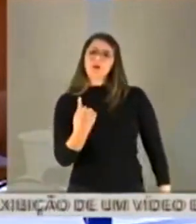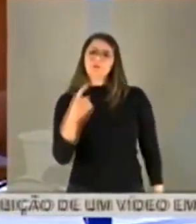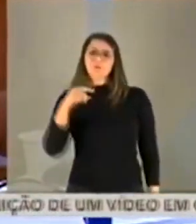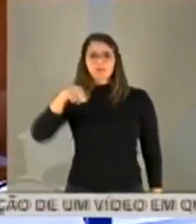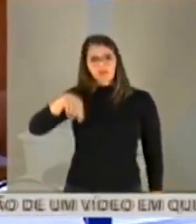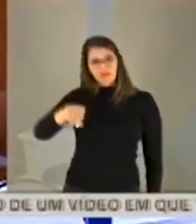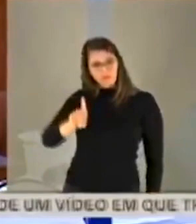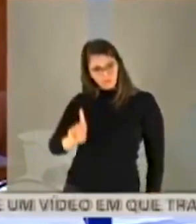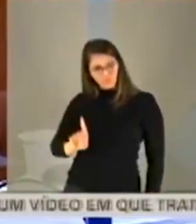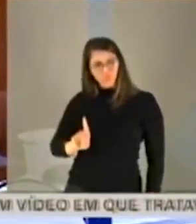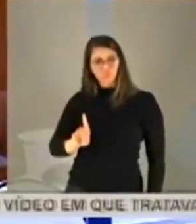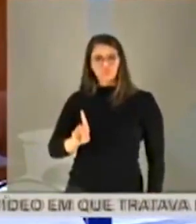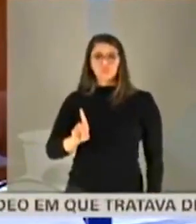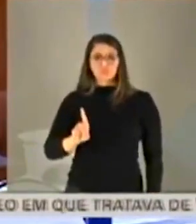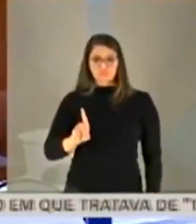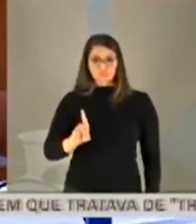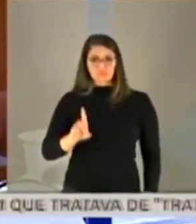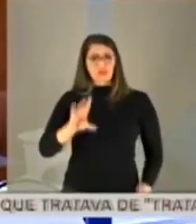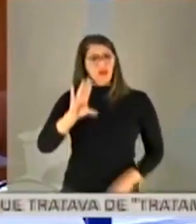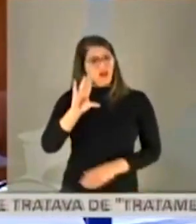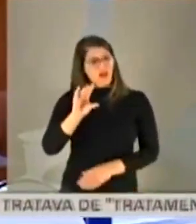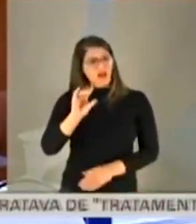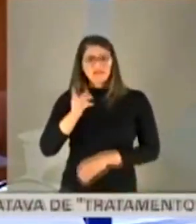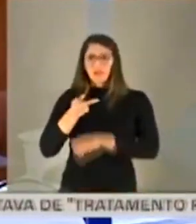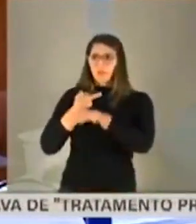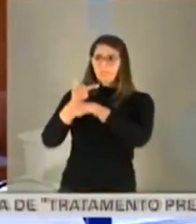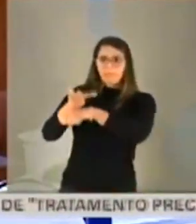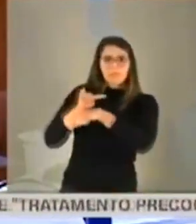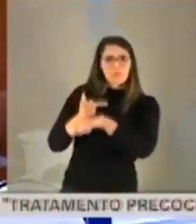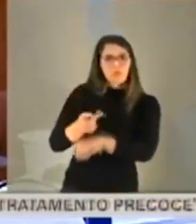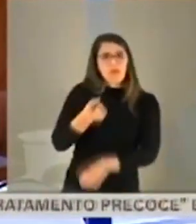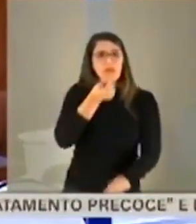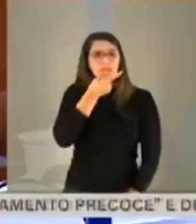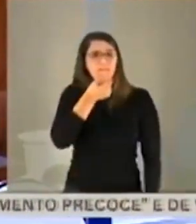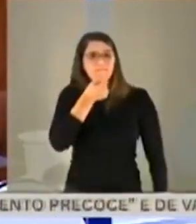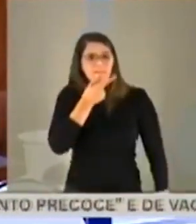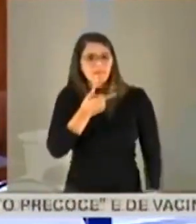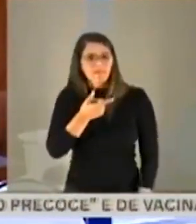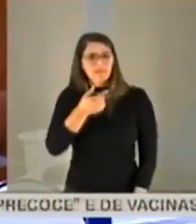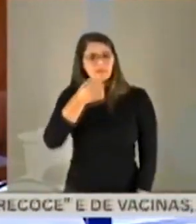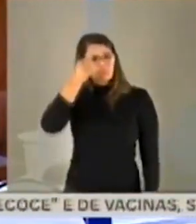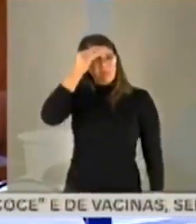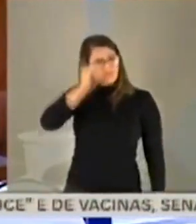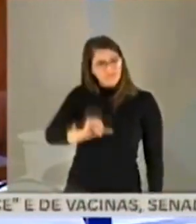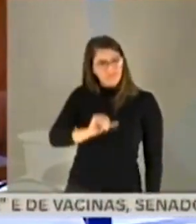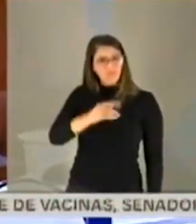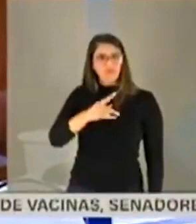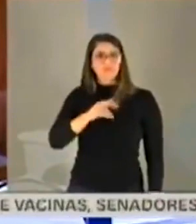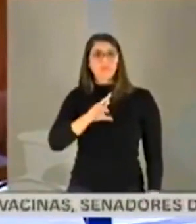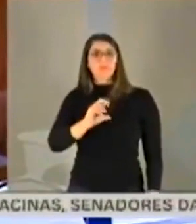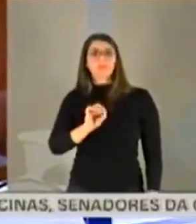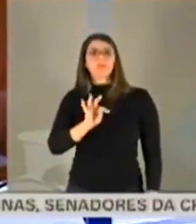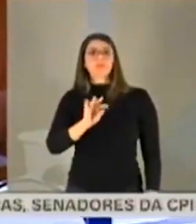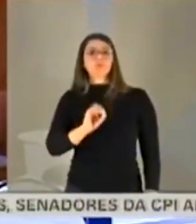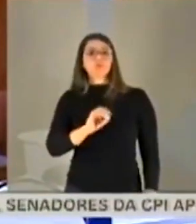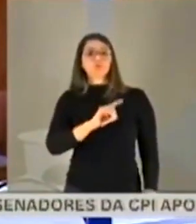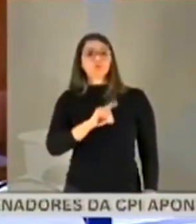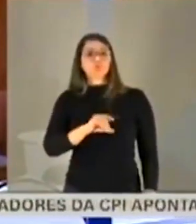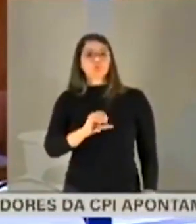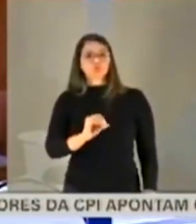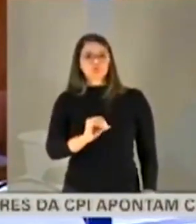a gripe H1N1, a ciência foi atrás de um medicamento antiprotozoário ou